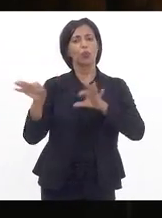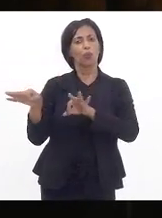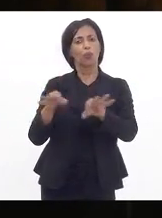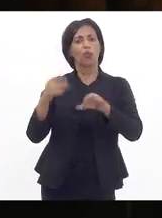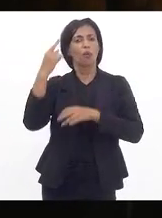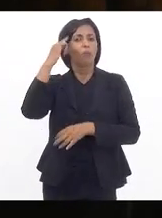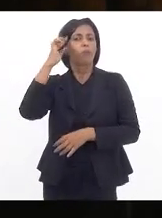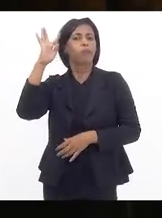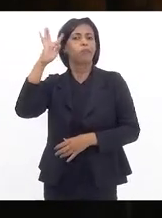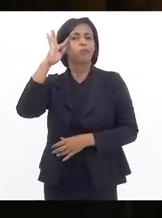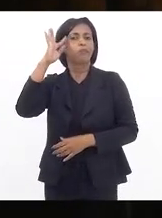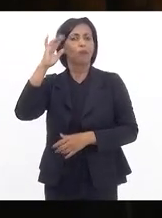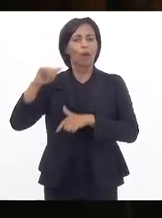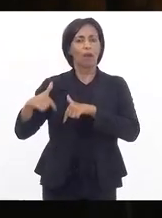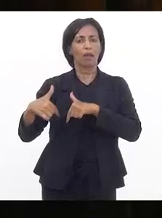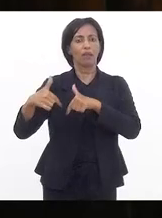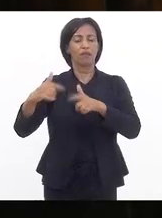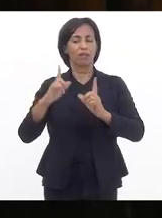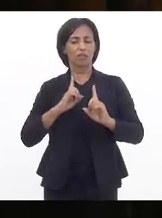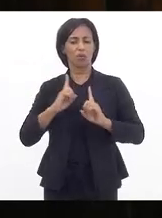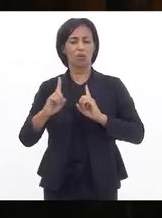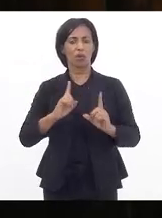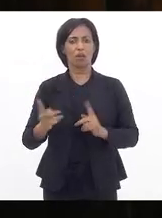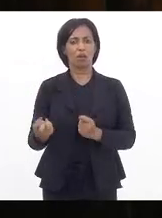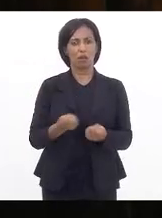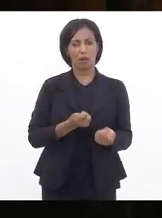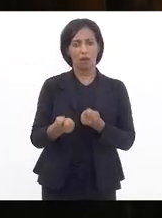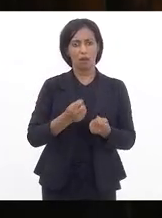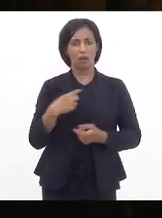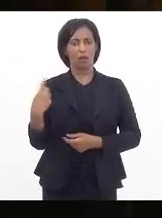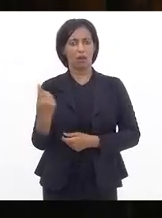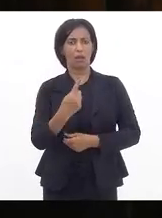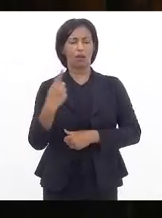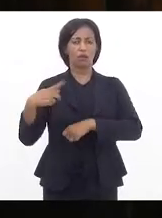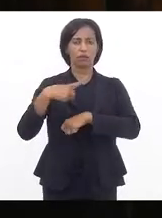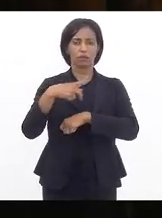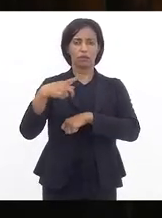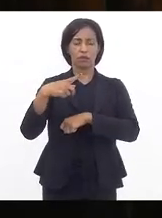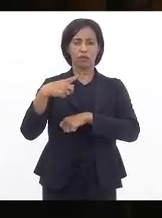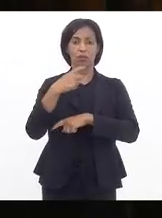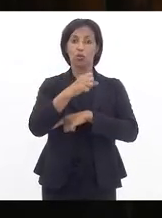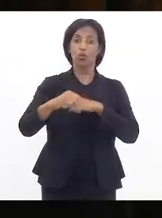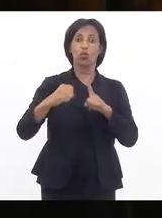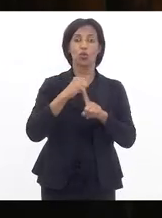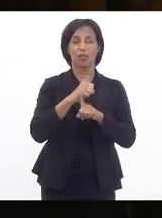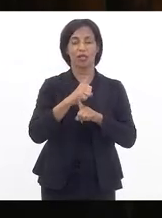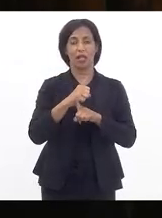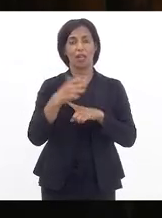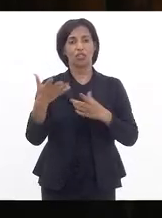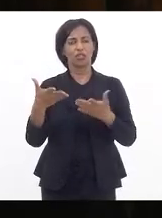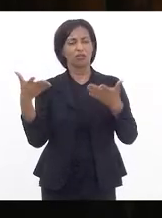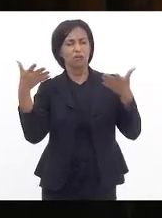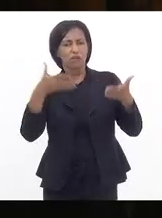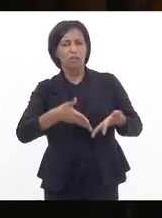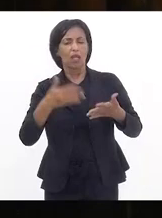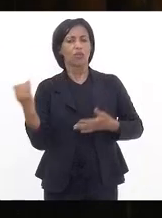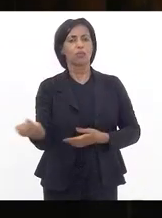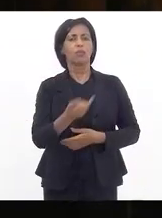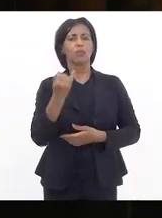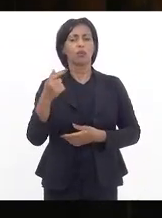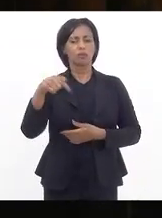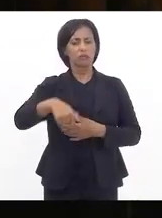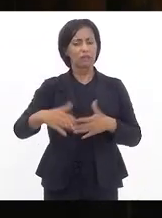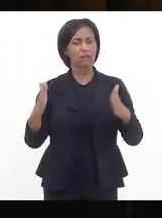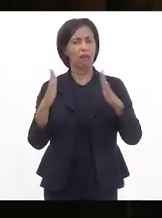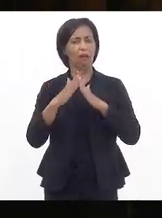forma de pensar e fazer o debate econômico na nossa sociedade Então nesse sentido é fundamental que essa